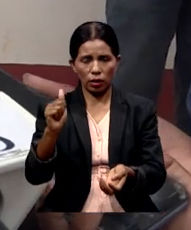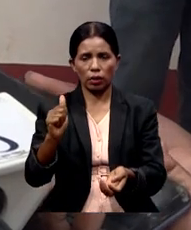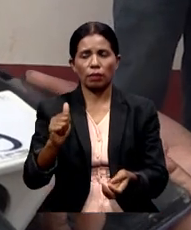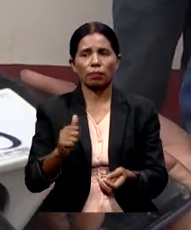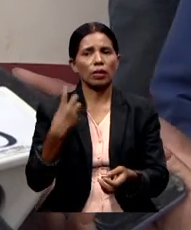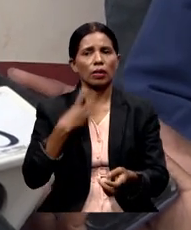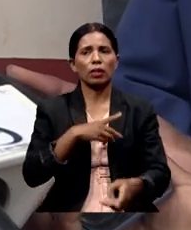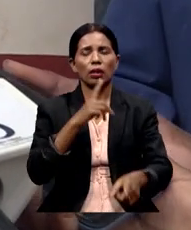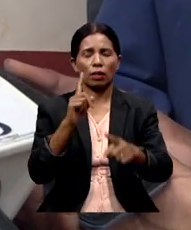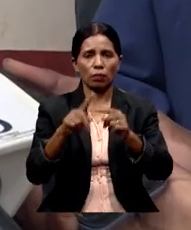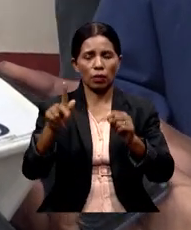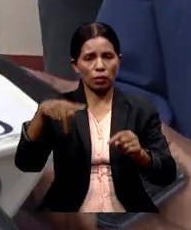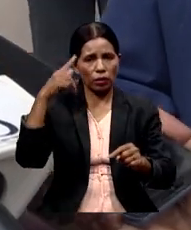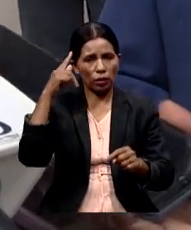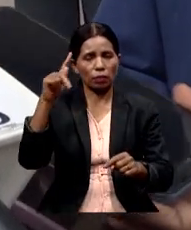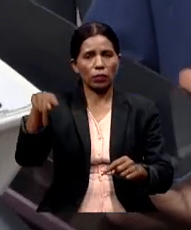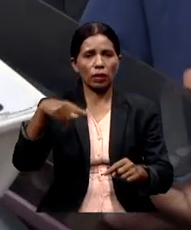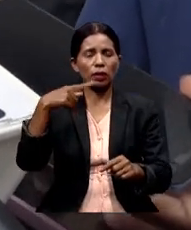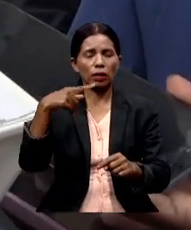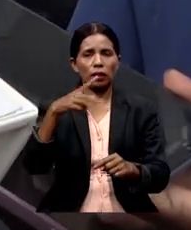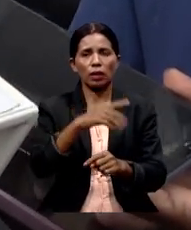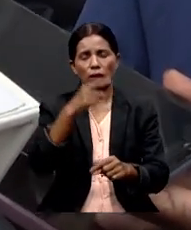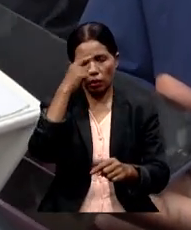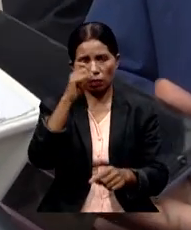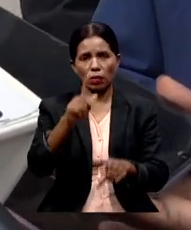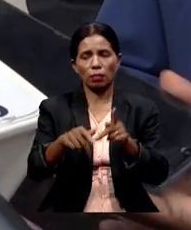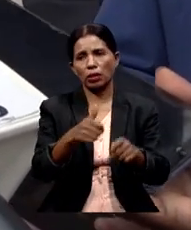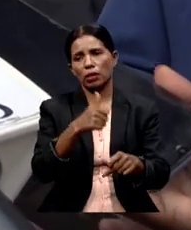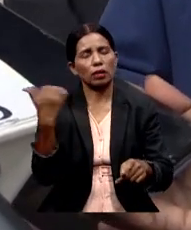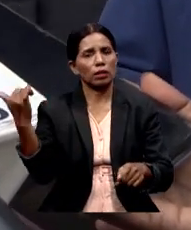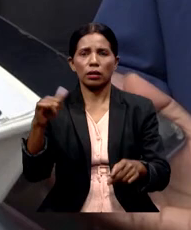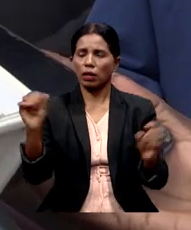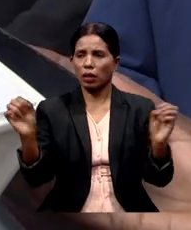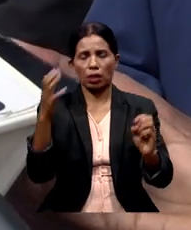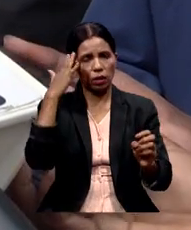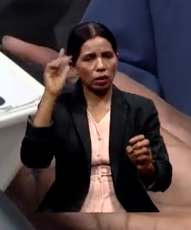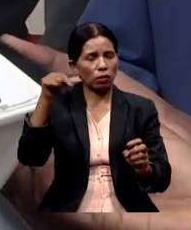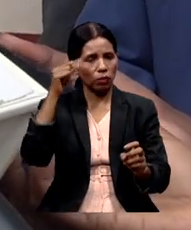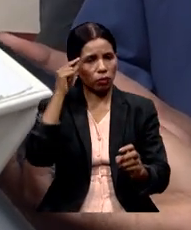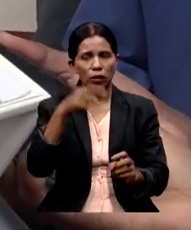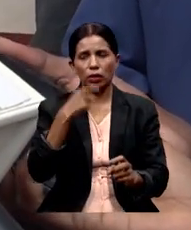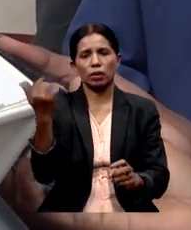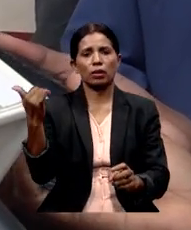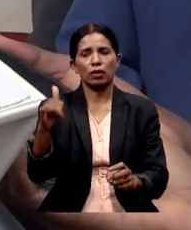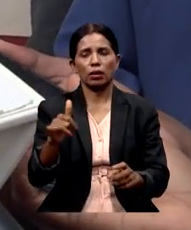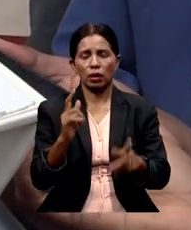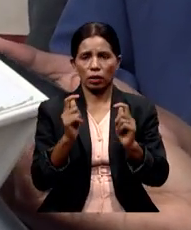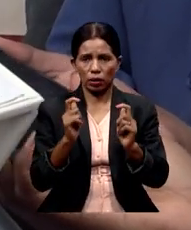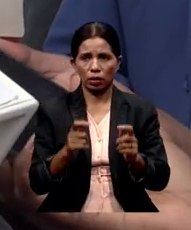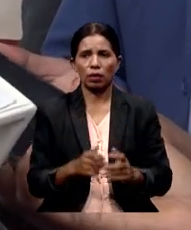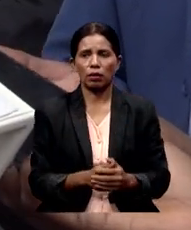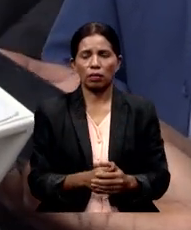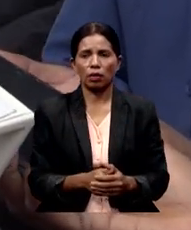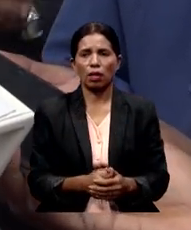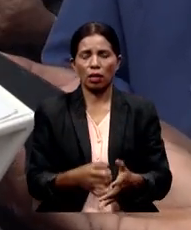itala bele politizo tamba be é melhor né se lhe interessa governo CC se ir atenta e